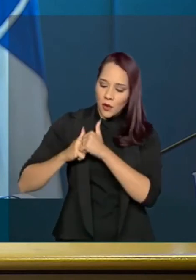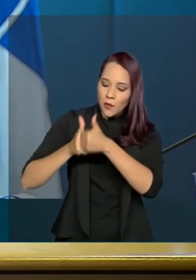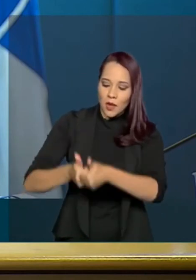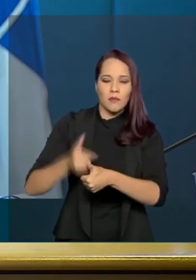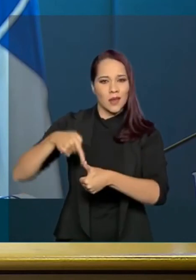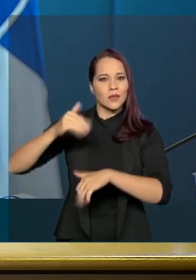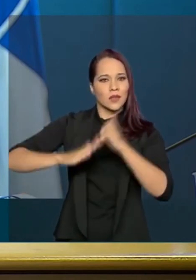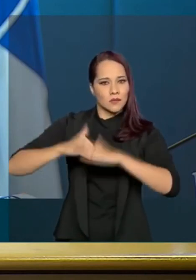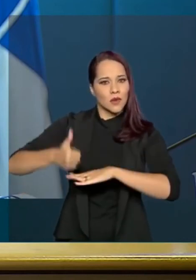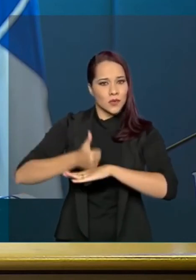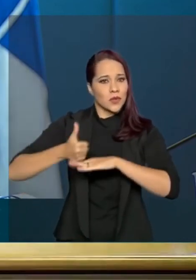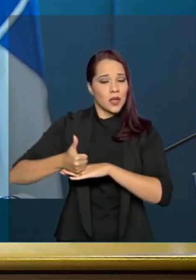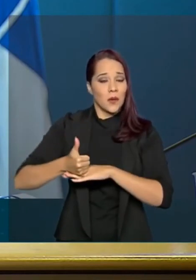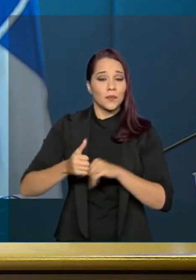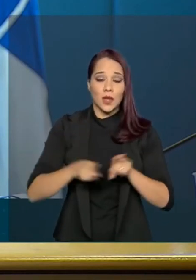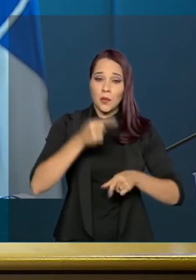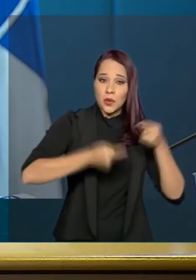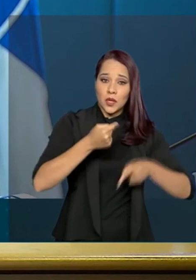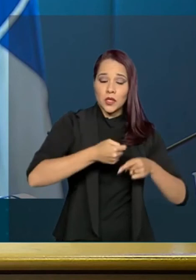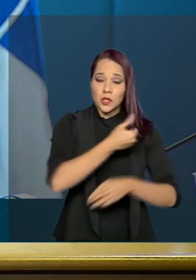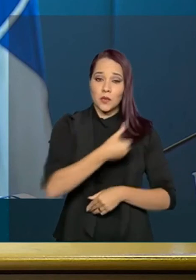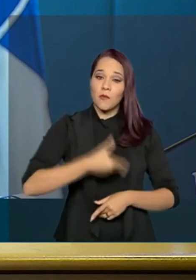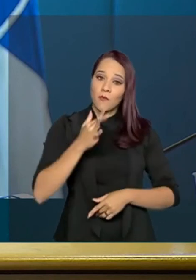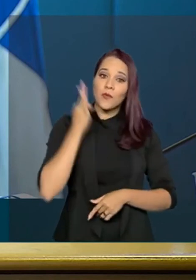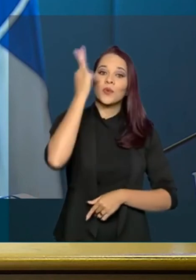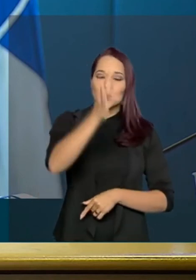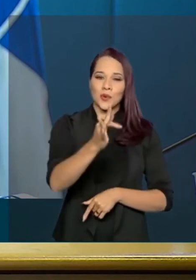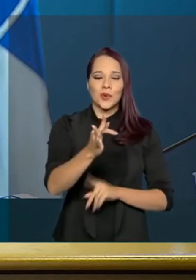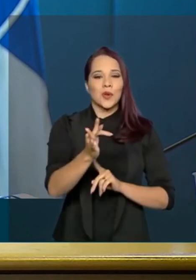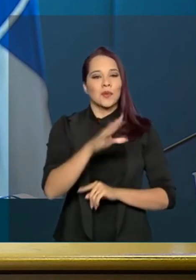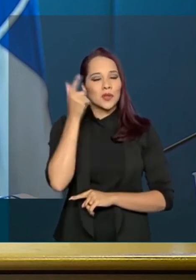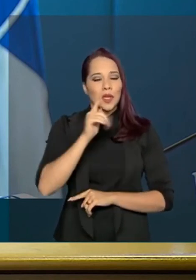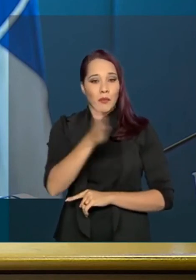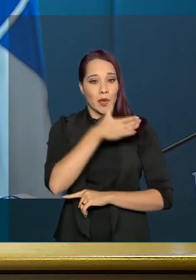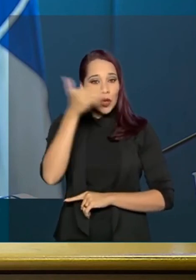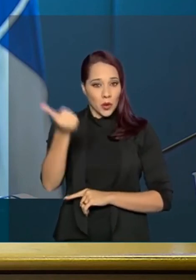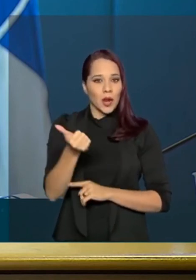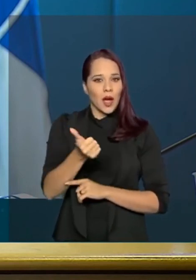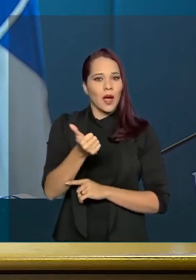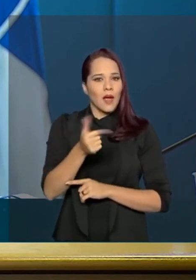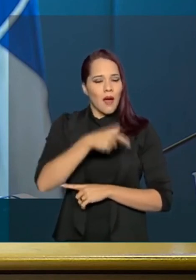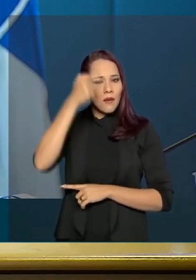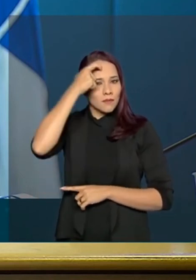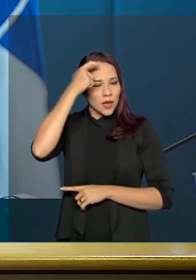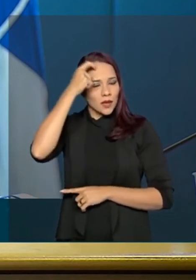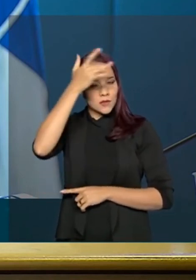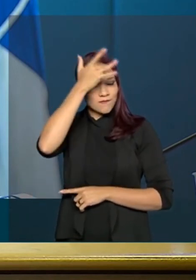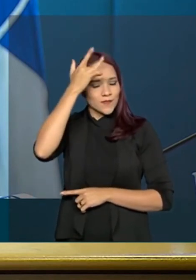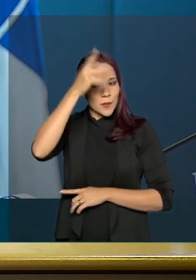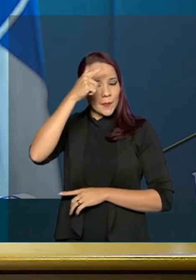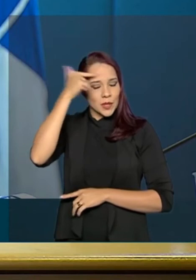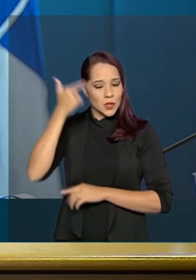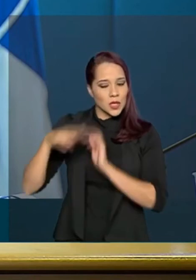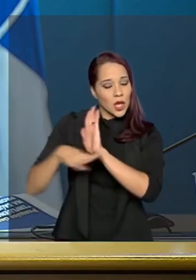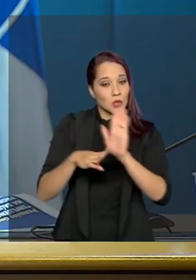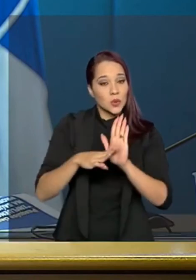desses profissionais e políticas públicas futuras para que a gente possa melhorar o capital mental dessas pessoas que servem a tantos